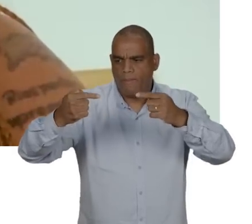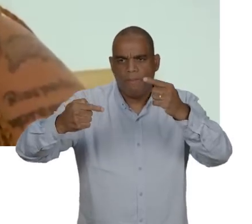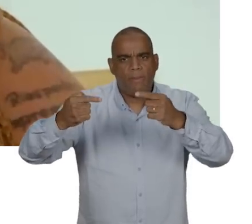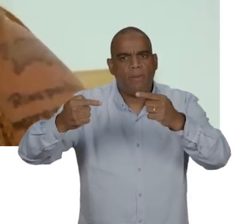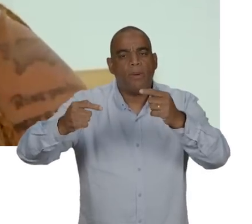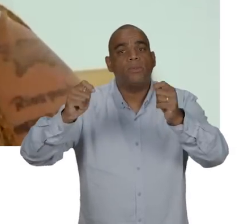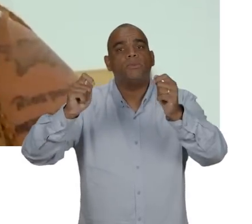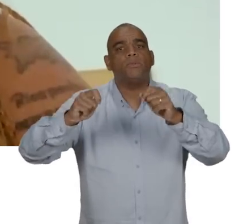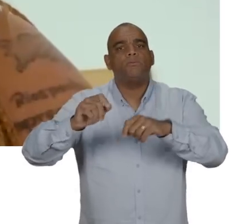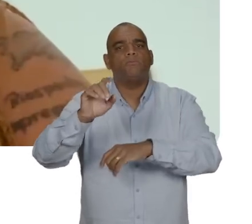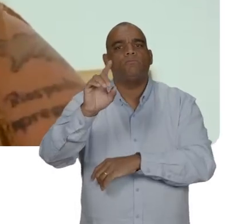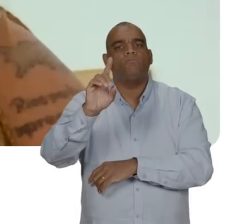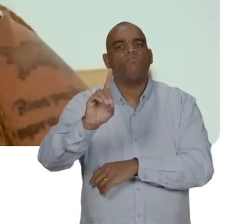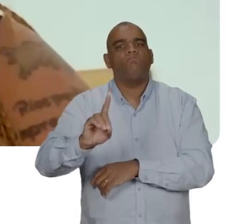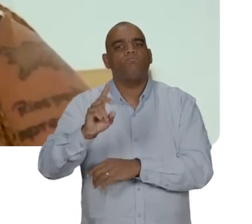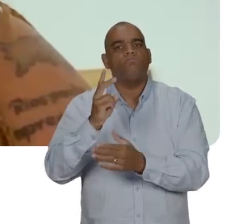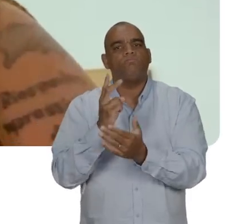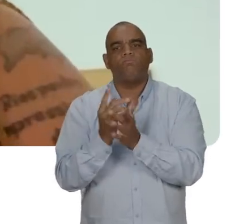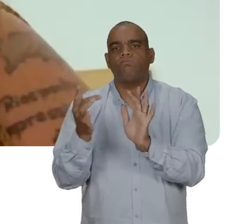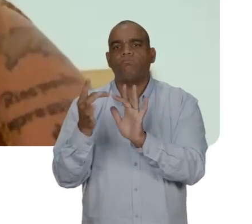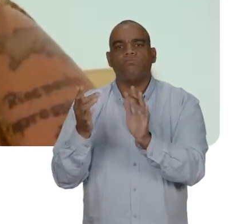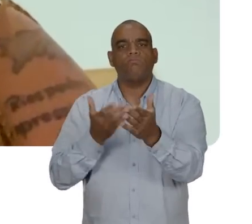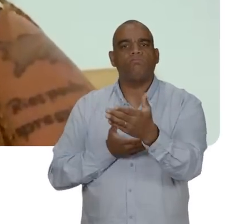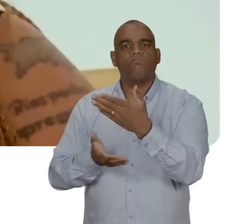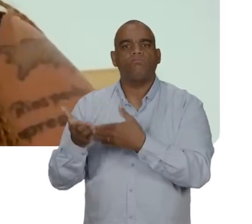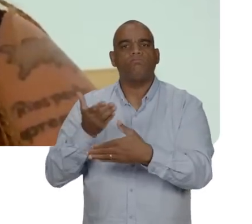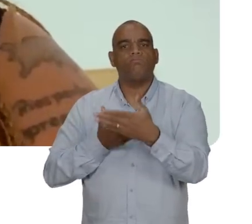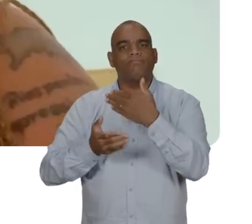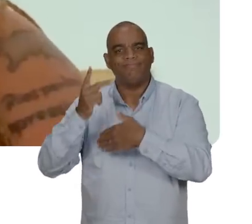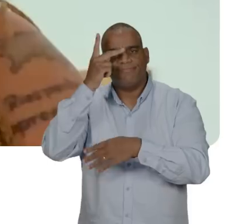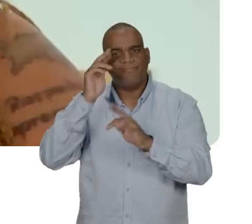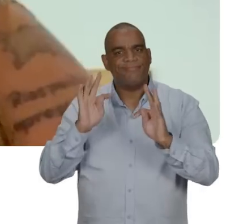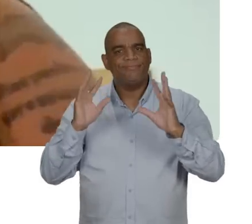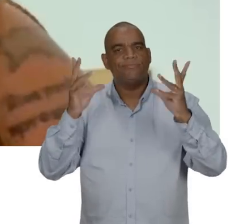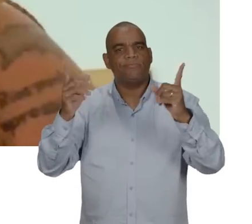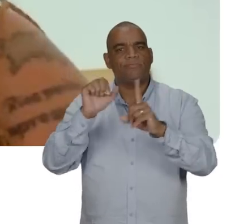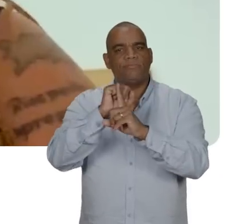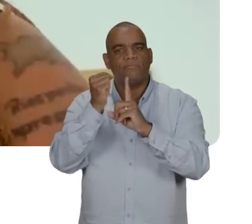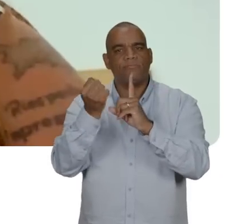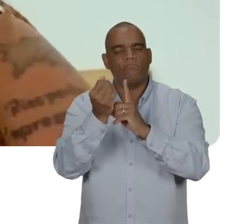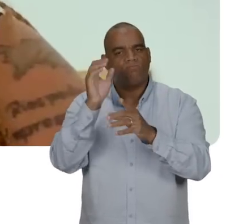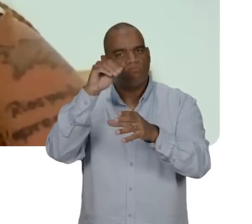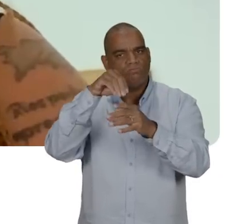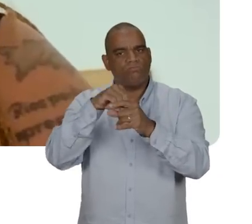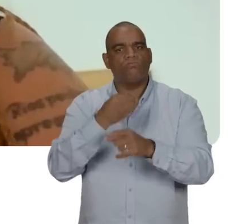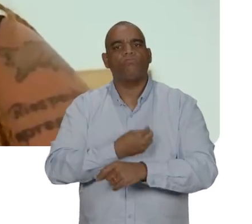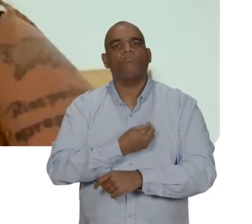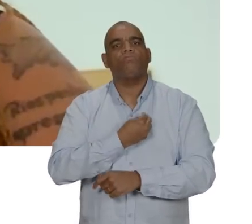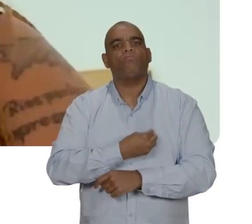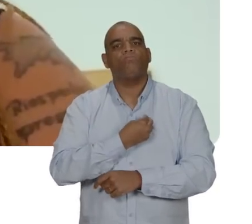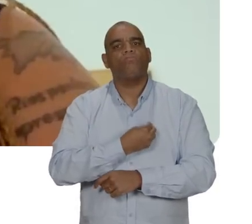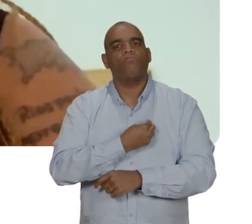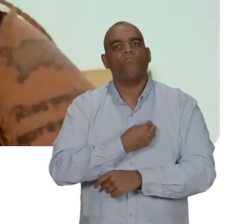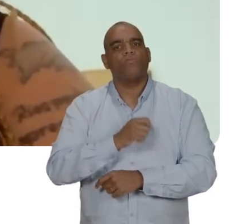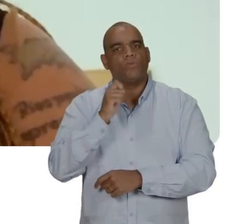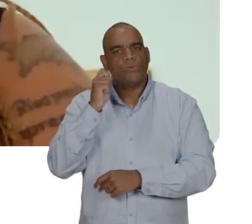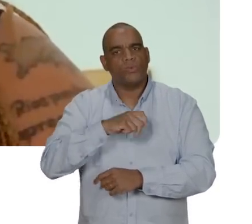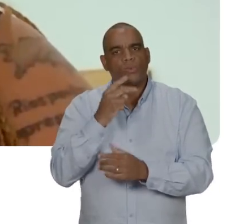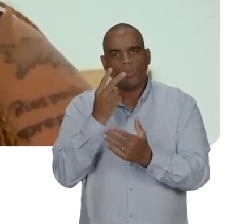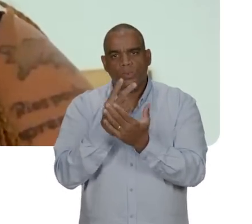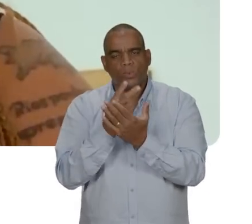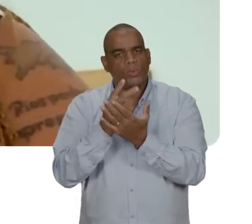a política como um termo de garantia e, né, e de intersecção com a vida de todas as pessoas que vivem em sociedade, com a vida de todo